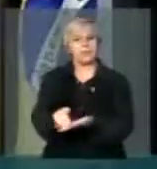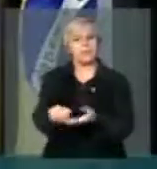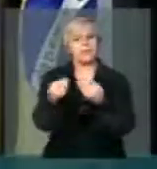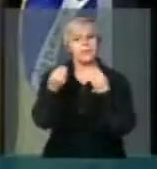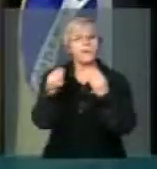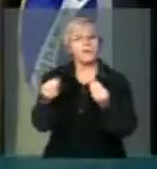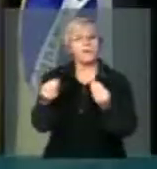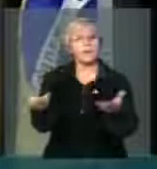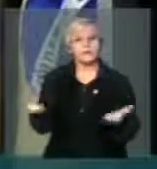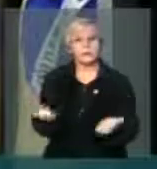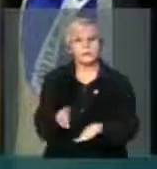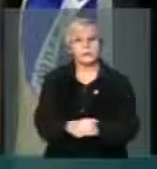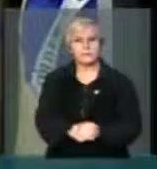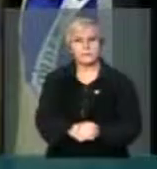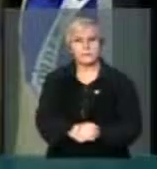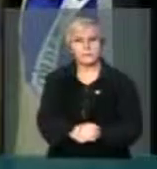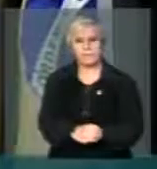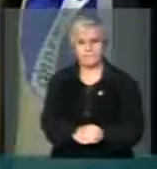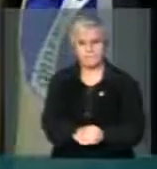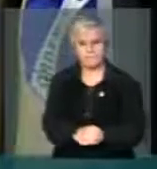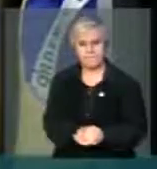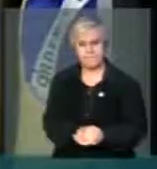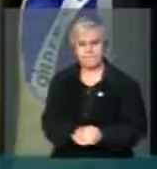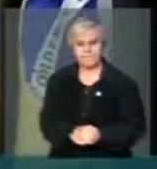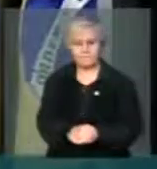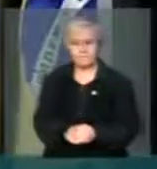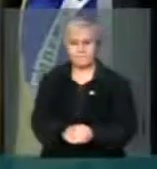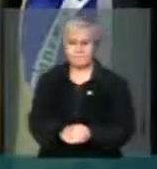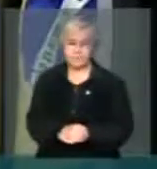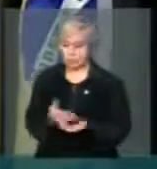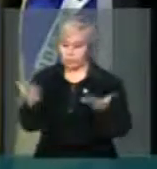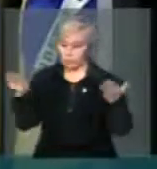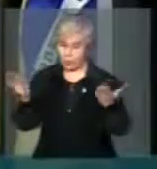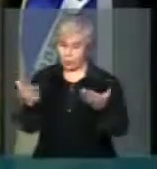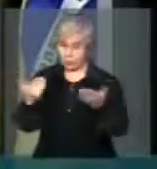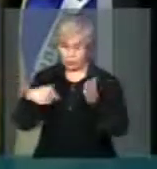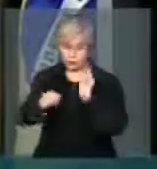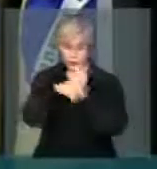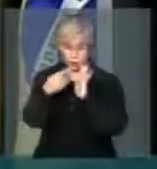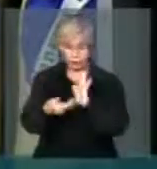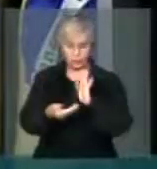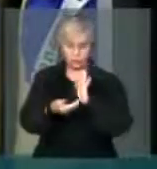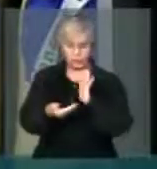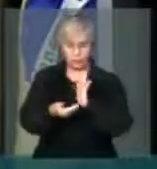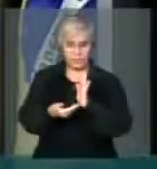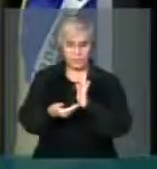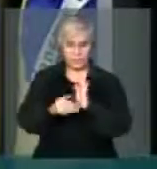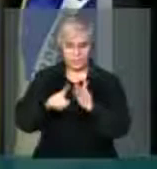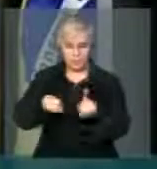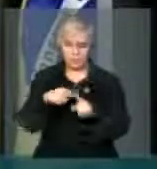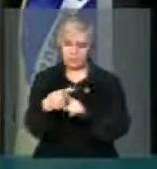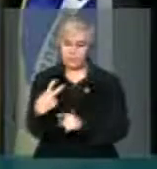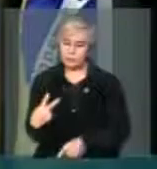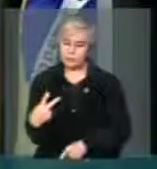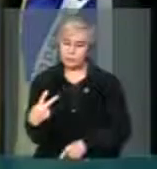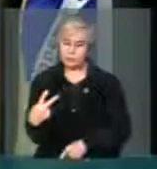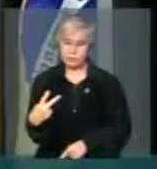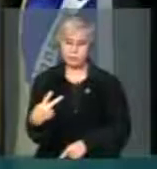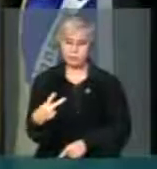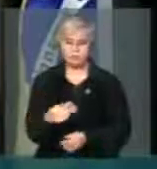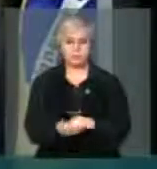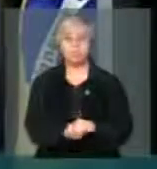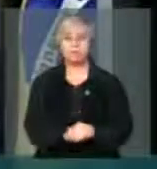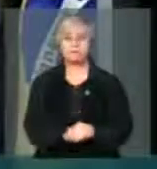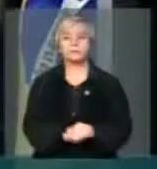sistemática vetada pela presidente da República. Hoje chegou a esta casa, chegaram, aliás, que é no